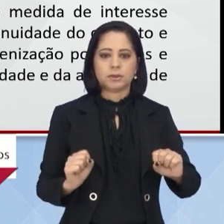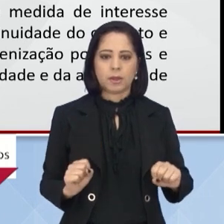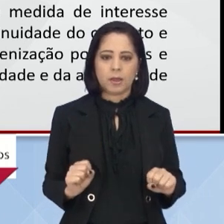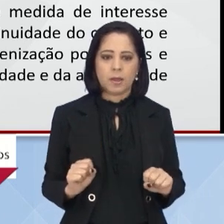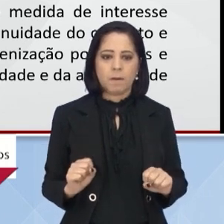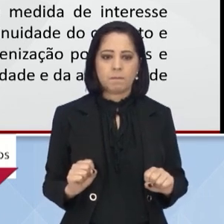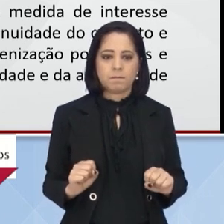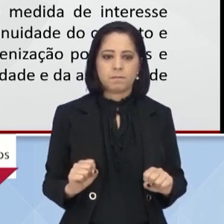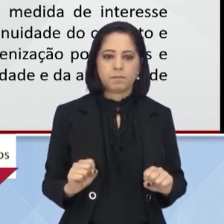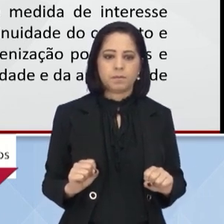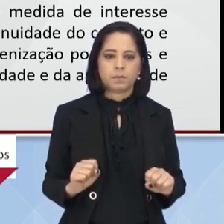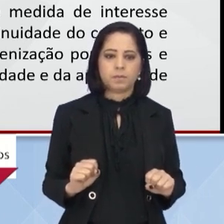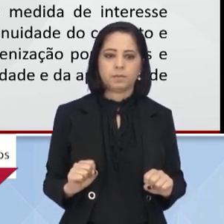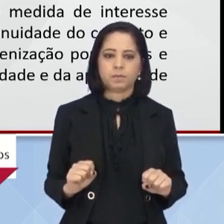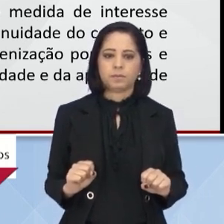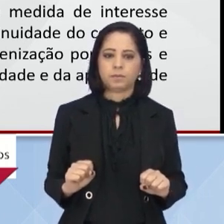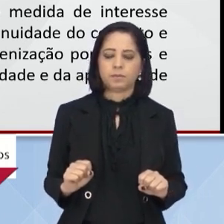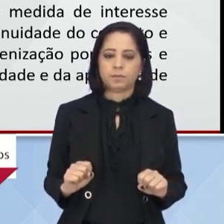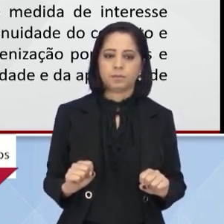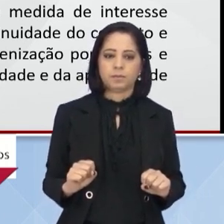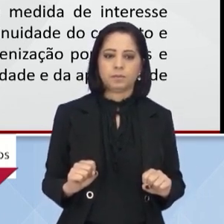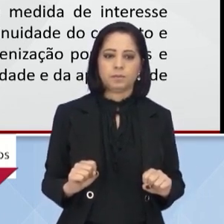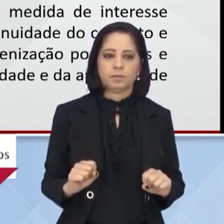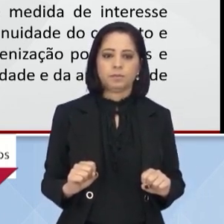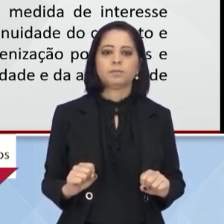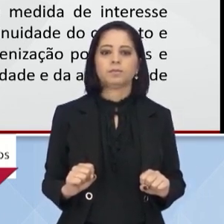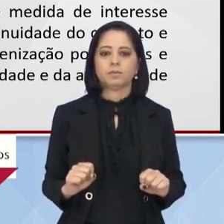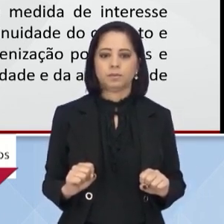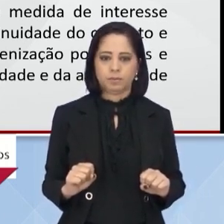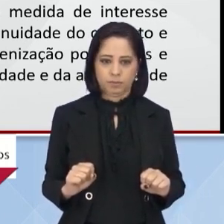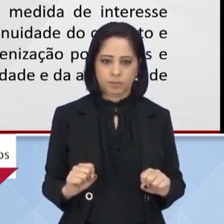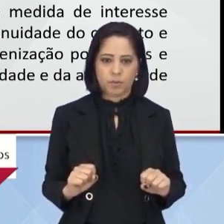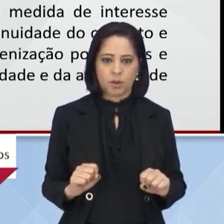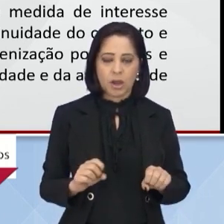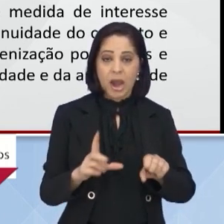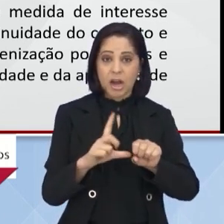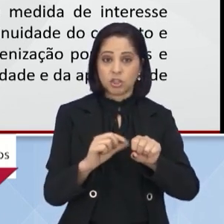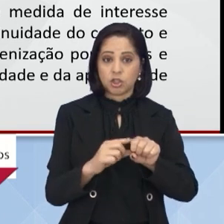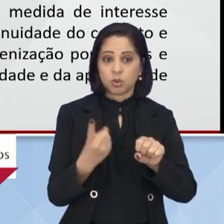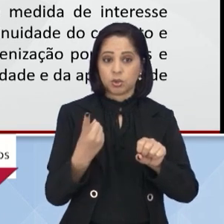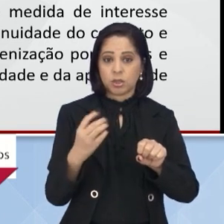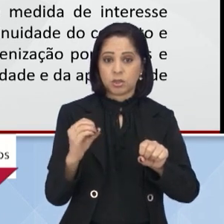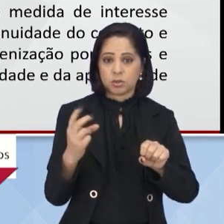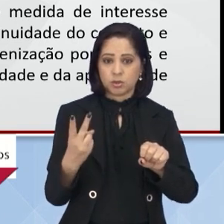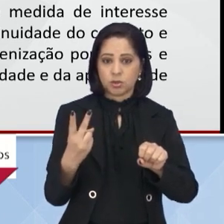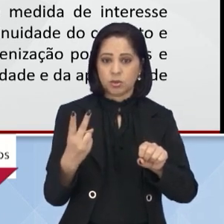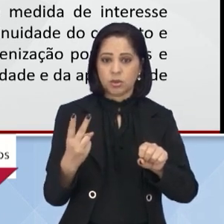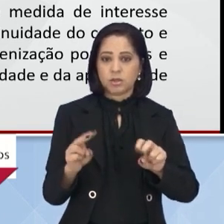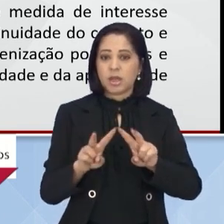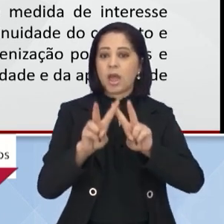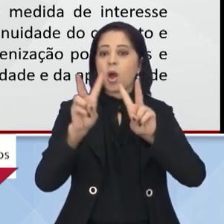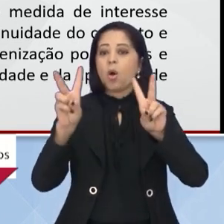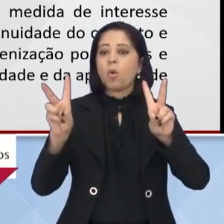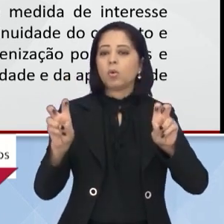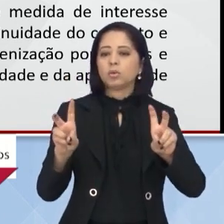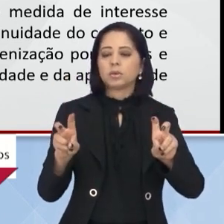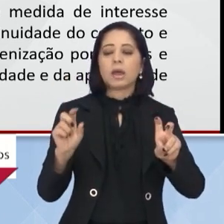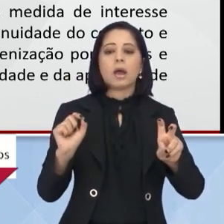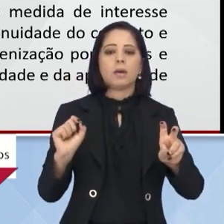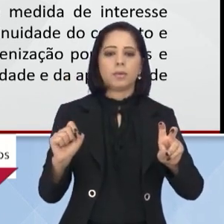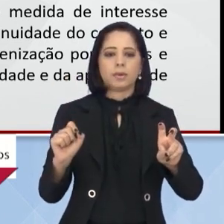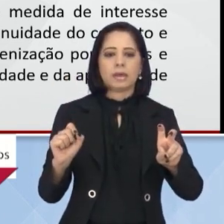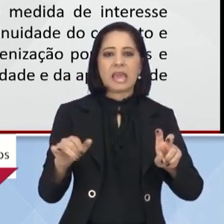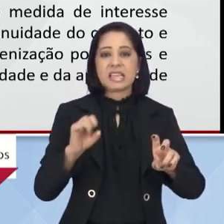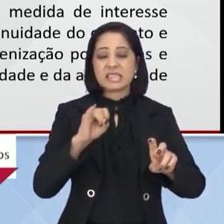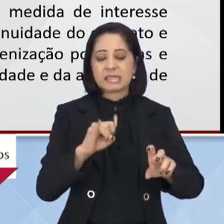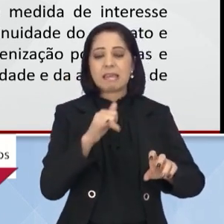e deixa só que essa prerrogativa do 102 é a questão da garantia então no caso